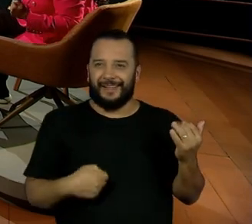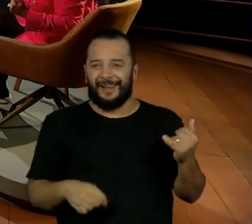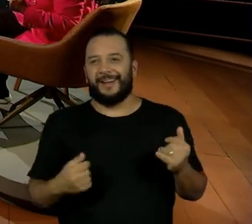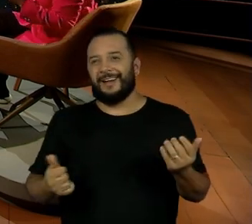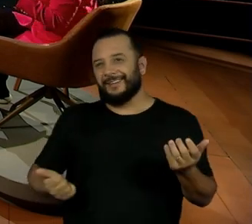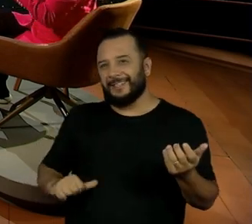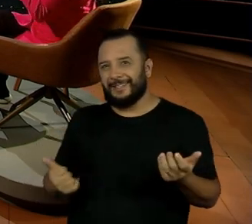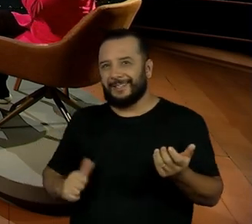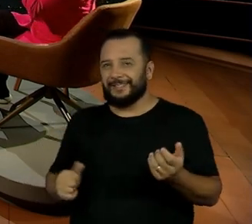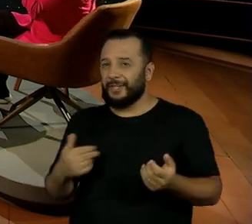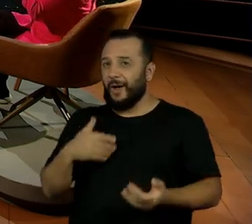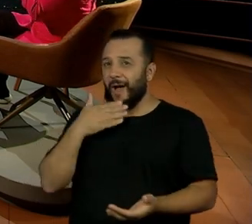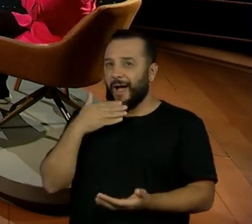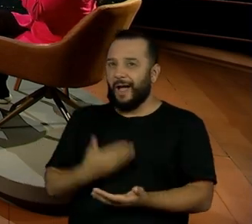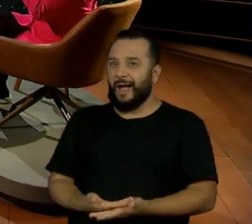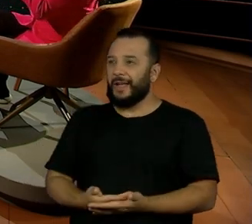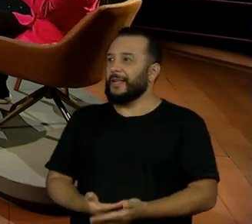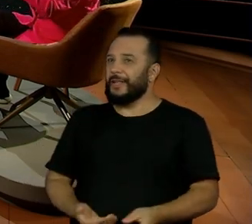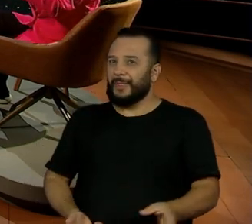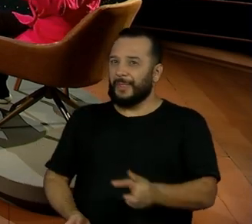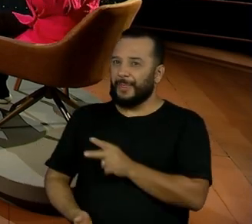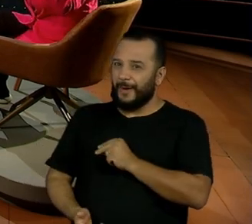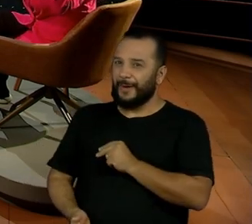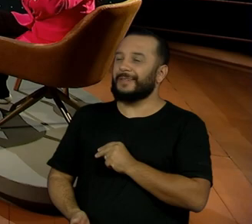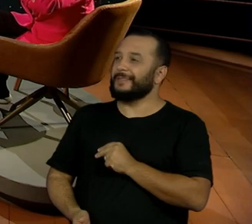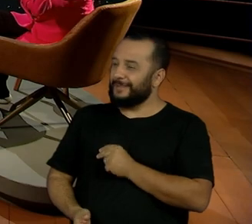falou nossa